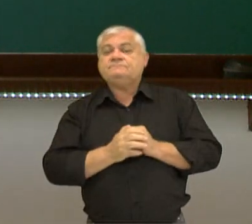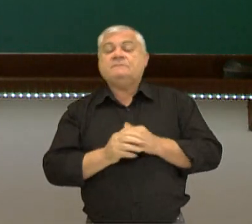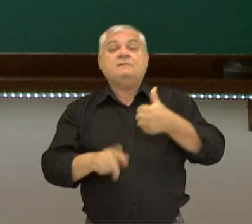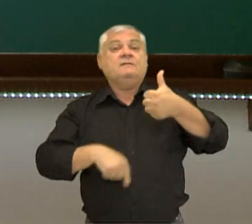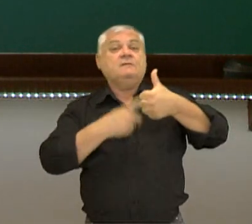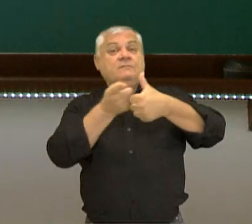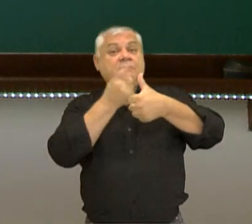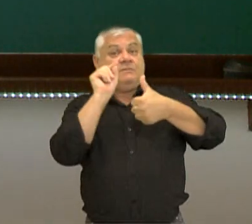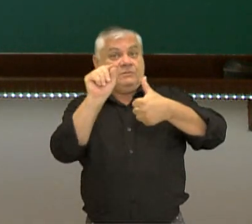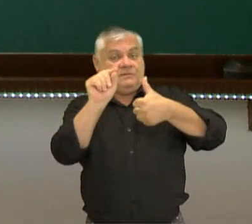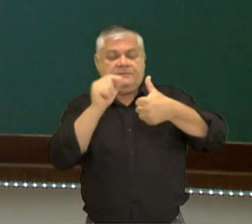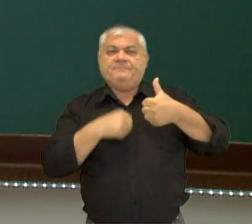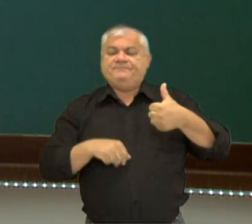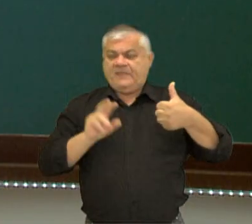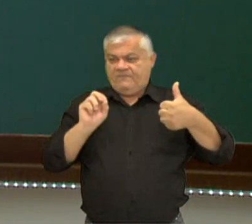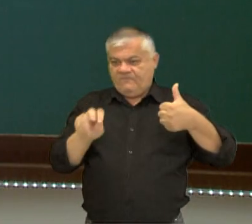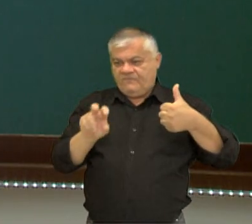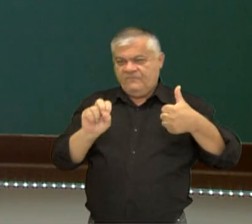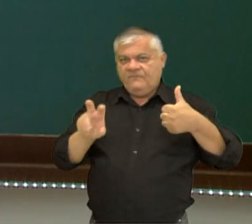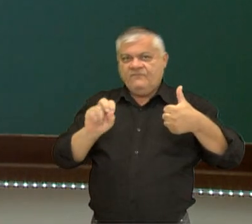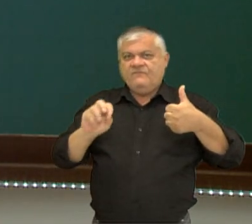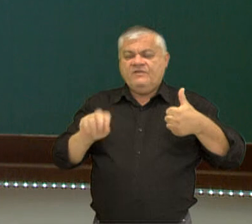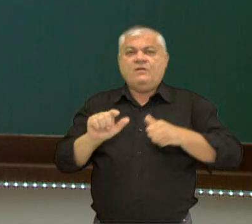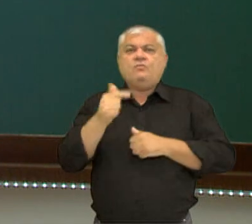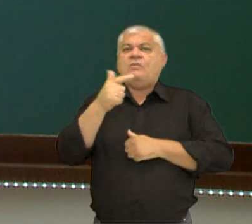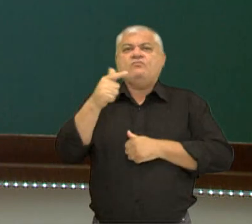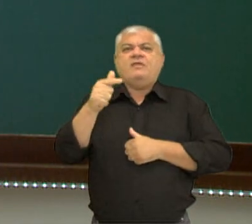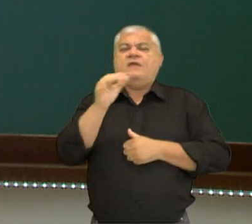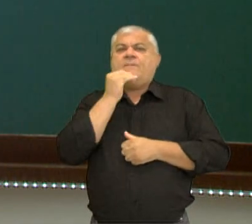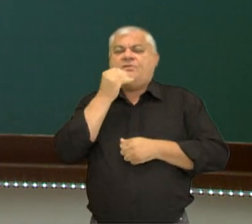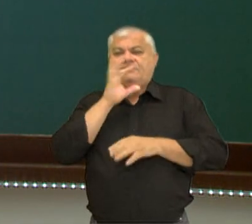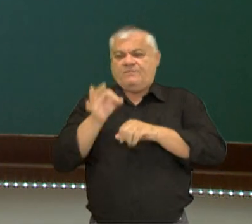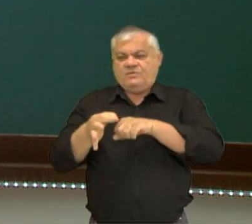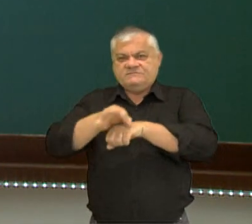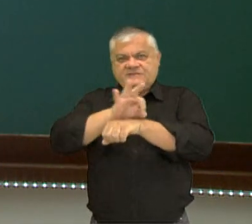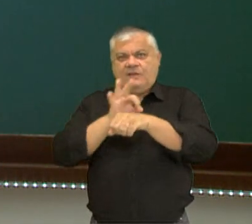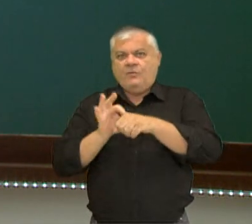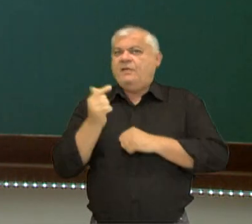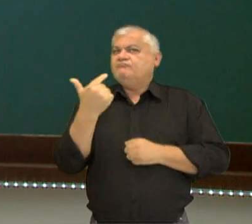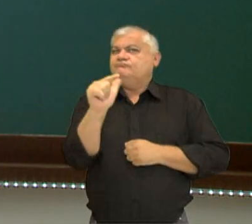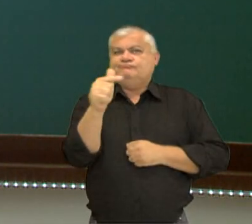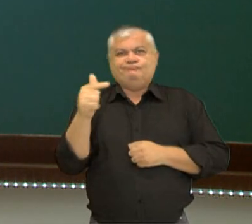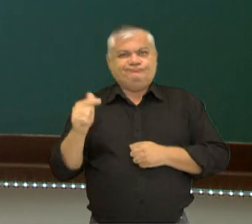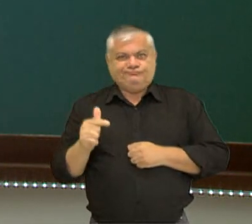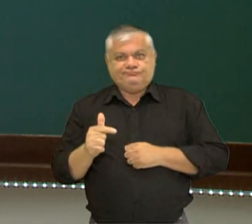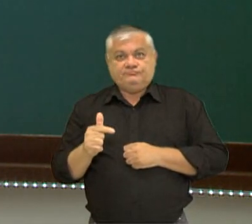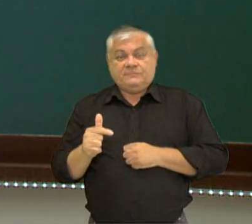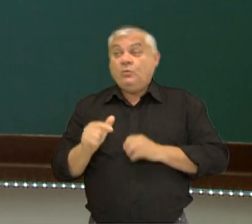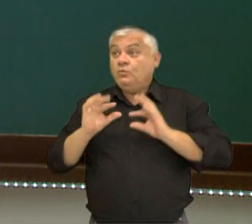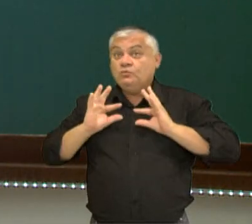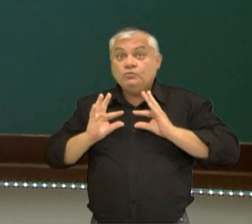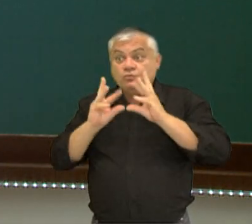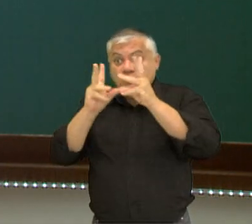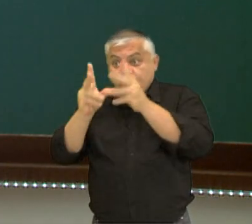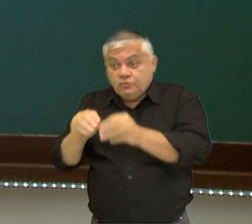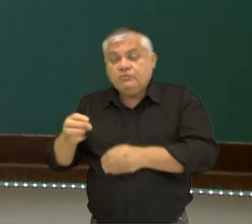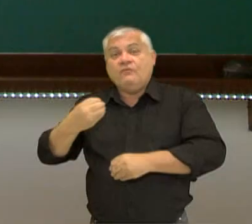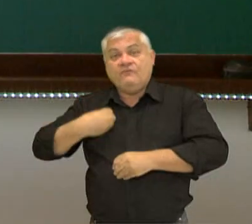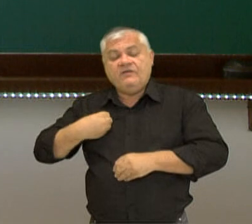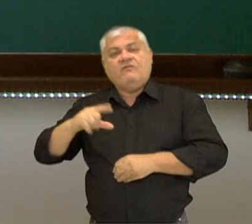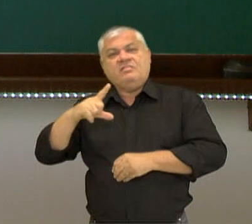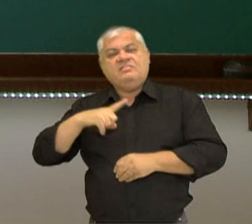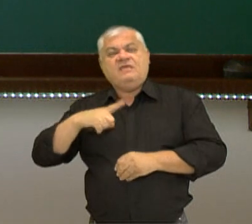primeiro motivo é porque os vírus não são formados por células. Todo ser vivo, por mais simples que seja, é